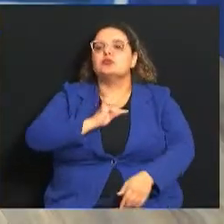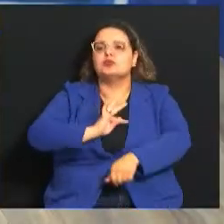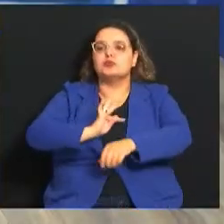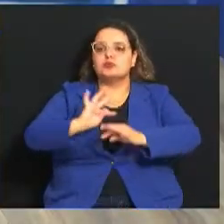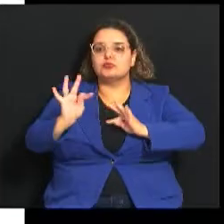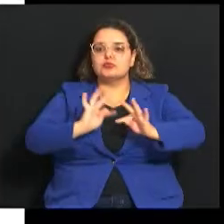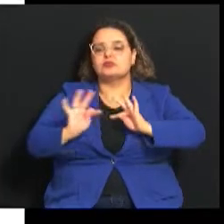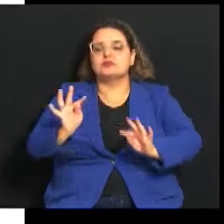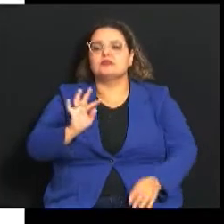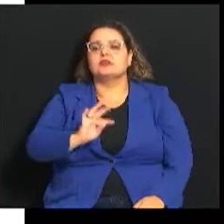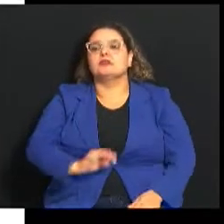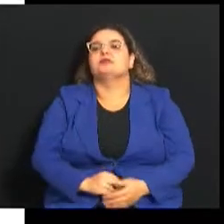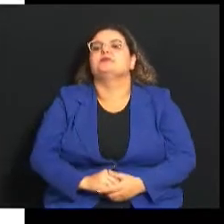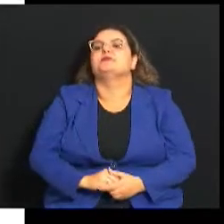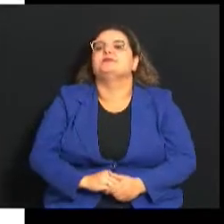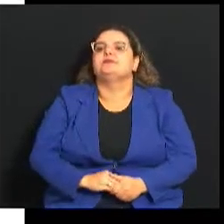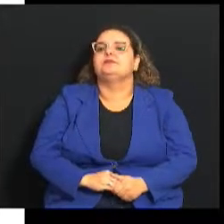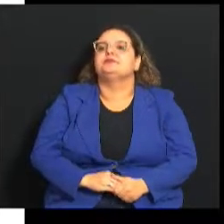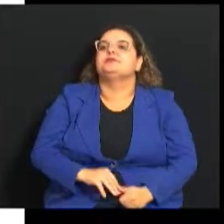aberto aqui, ó, guaranifc.com.br.